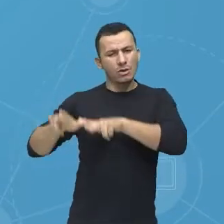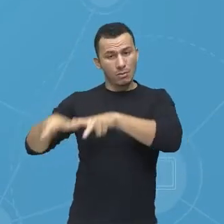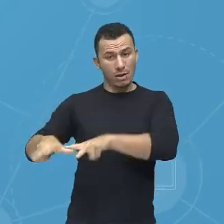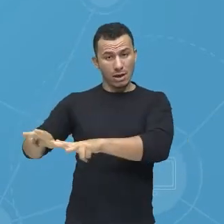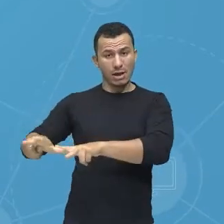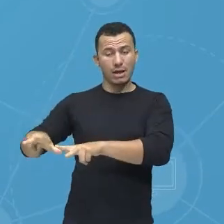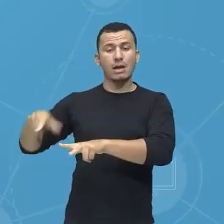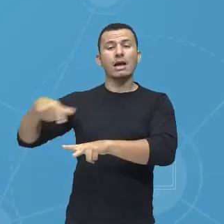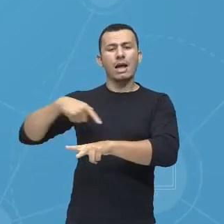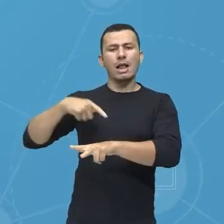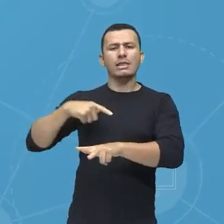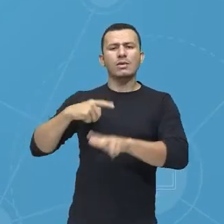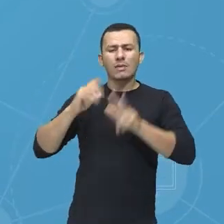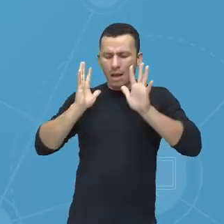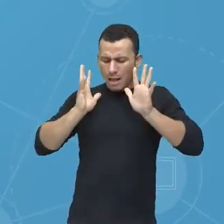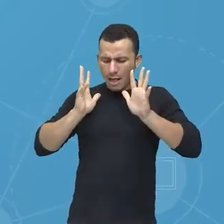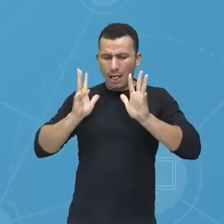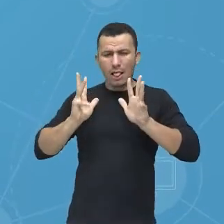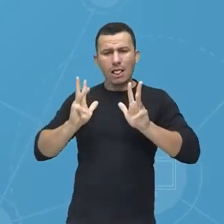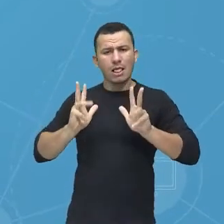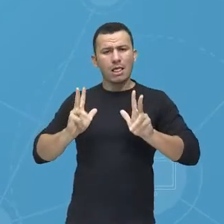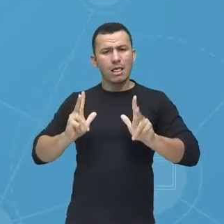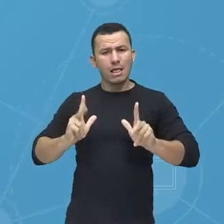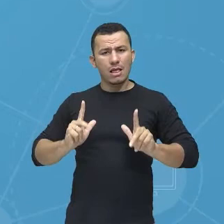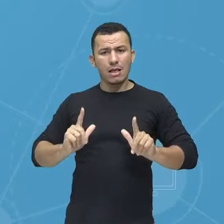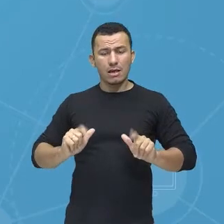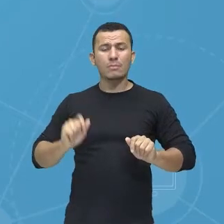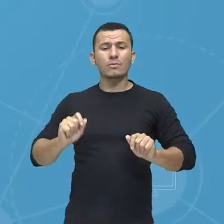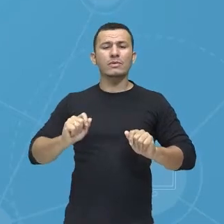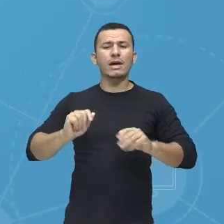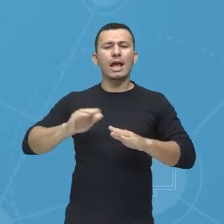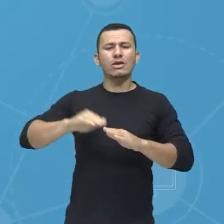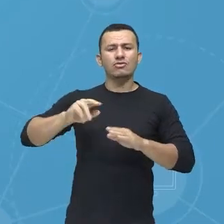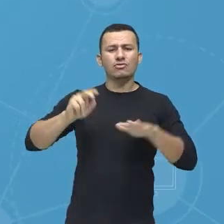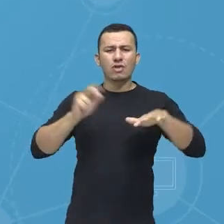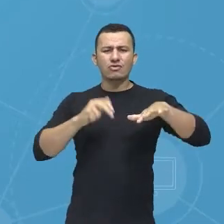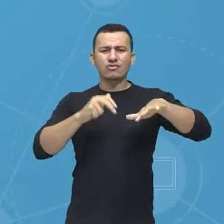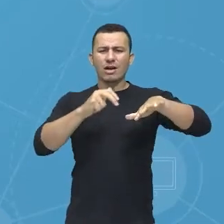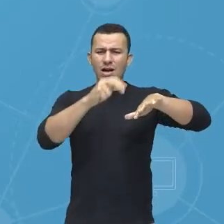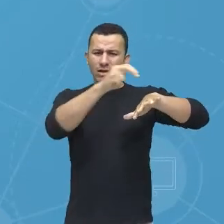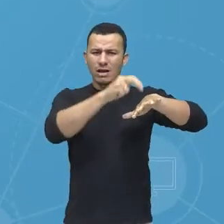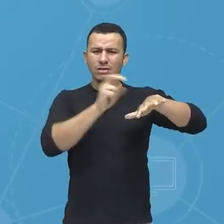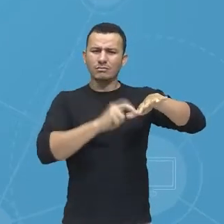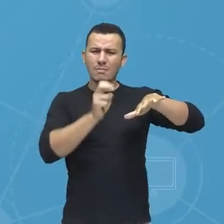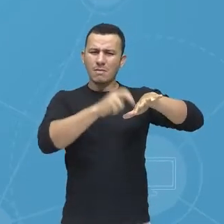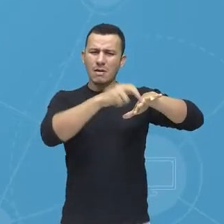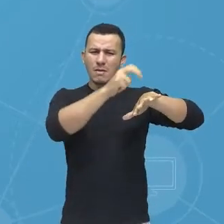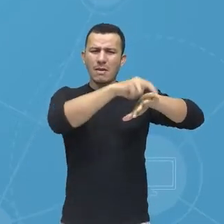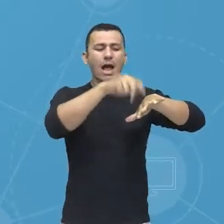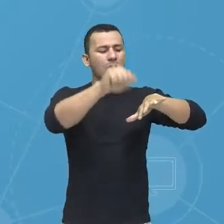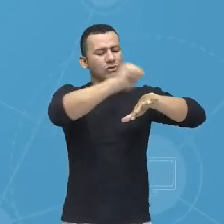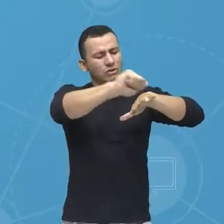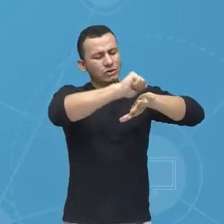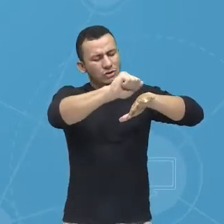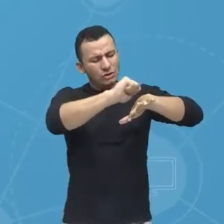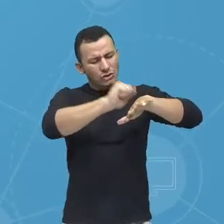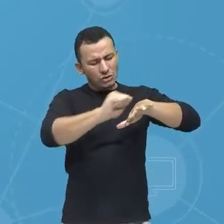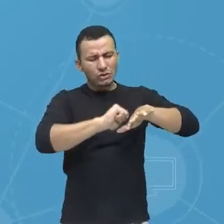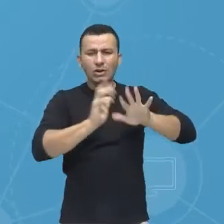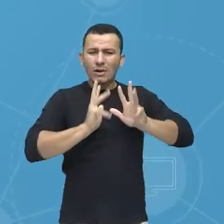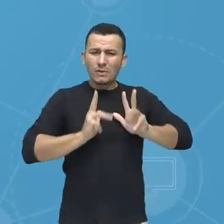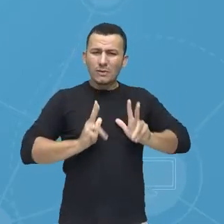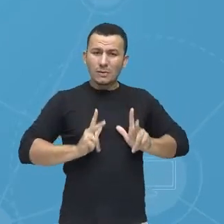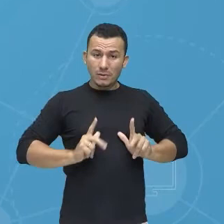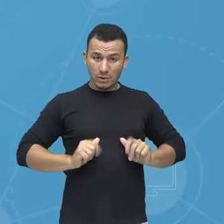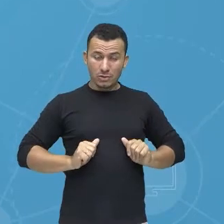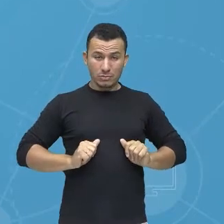a lavagem da escadaria da Igreja da Penha. Nós chamamos isso de